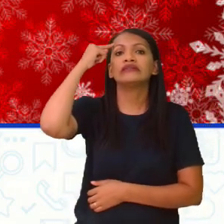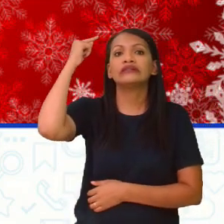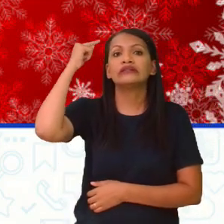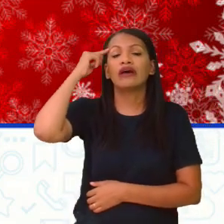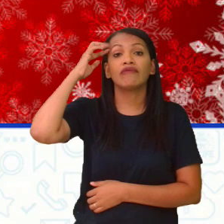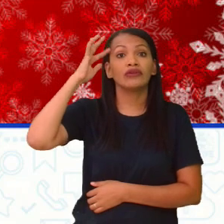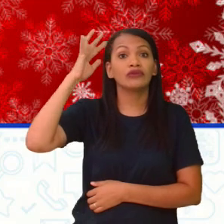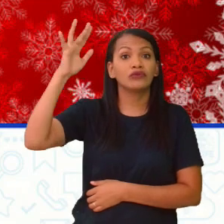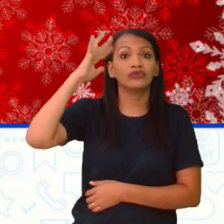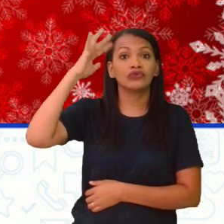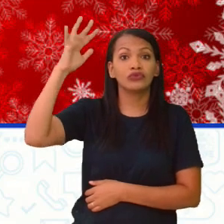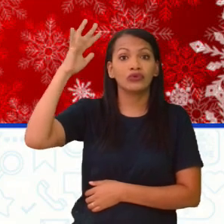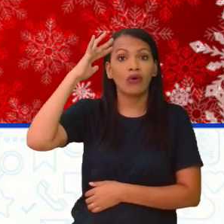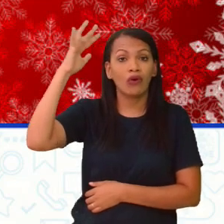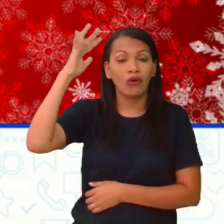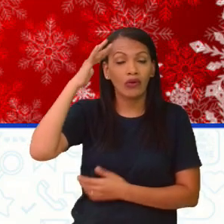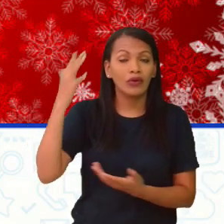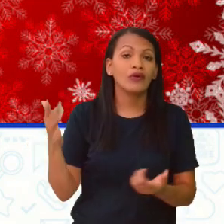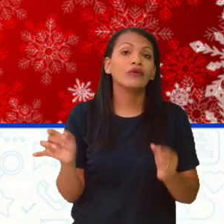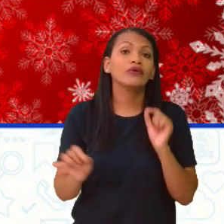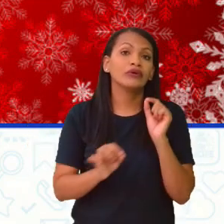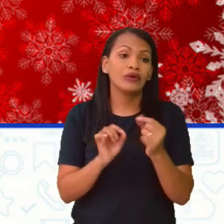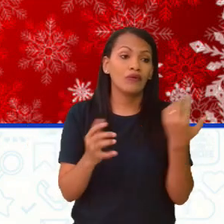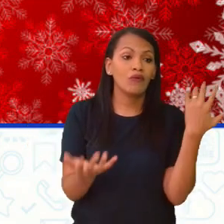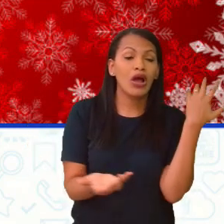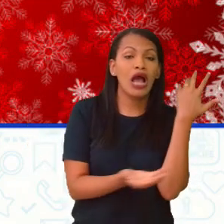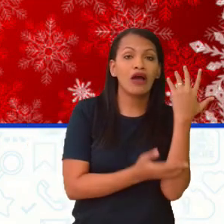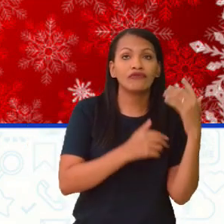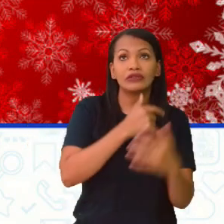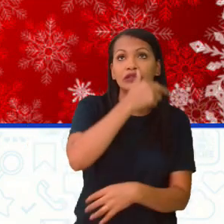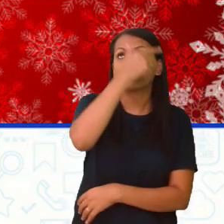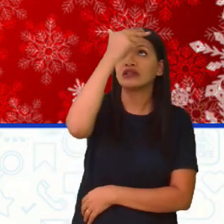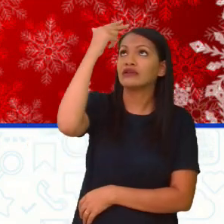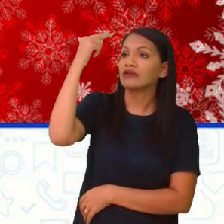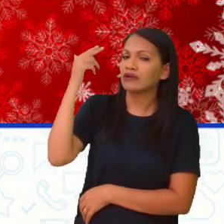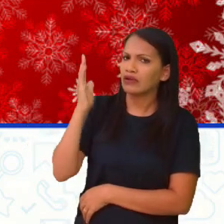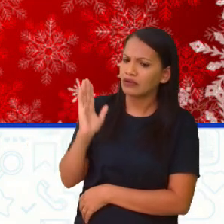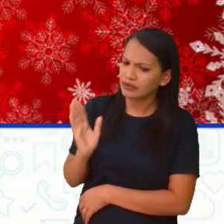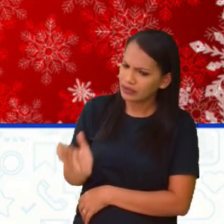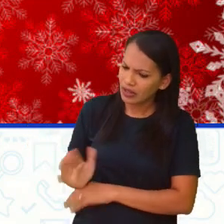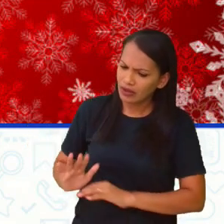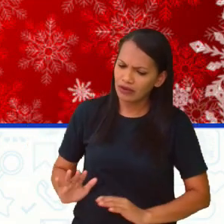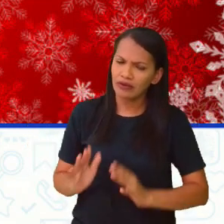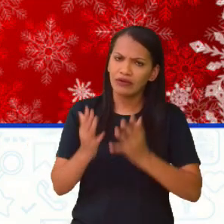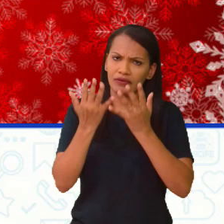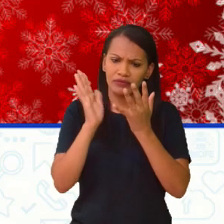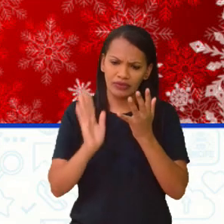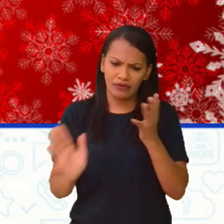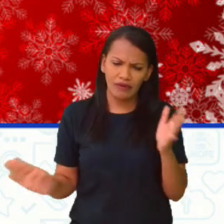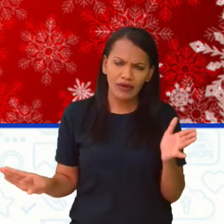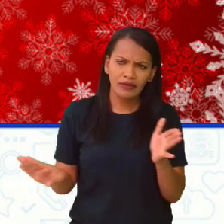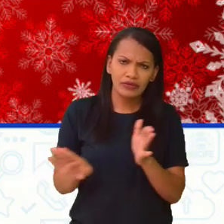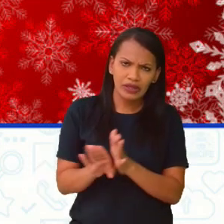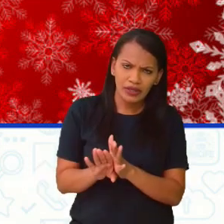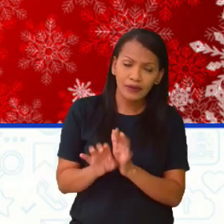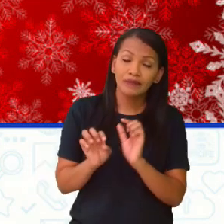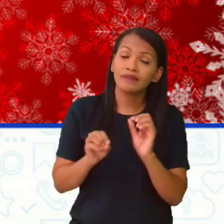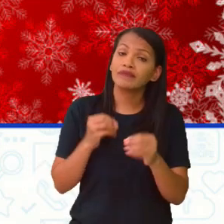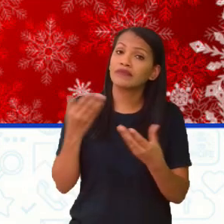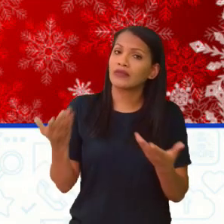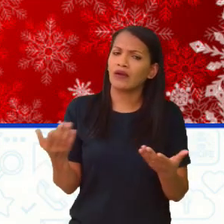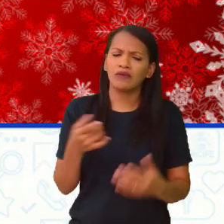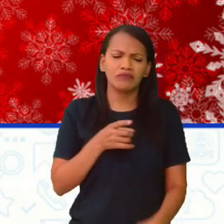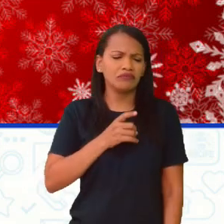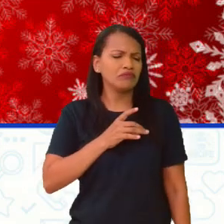sonho, ser finalmente uma árvore de Natal, já que os festejos de Natal se aproximavam. Por isso, não